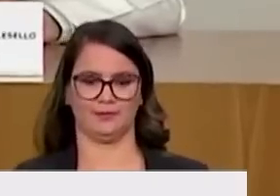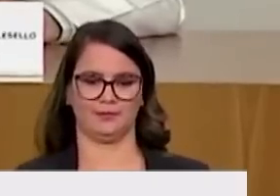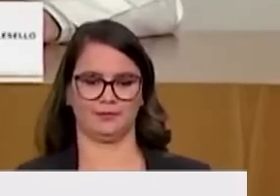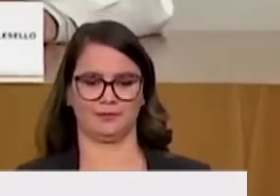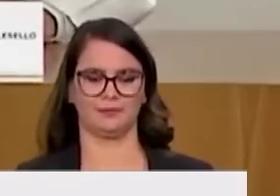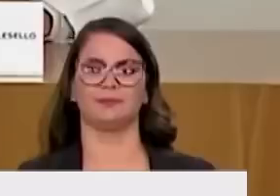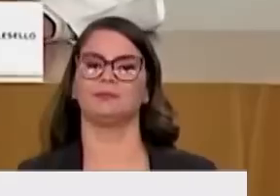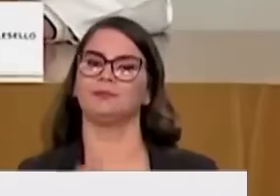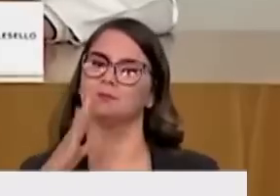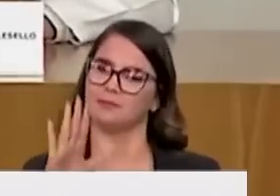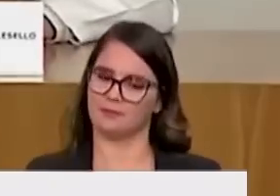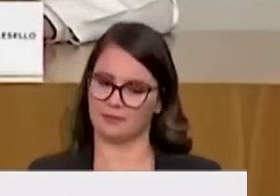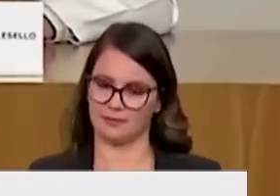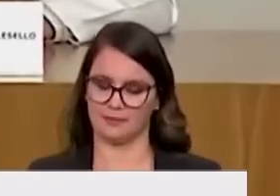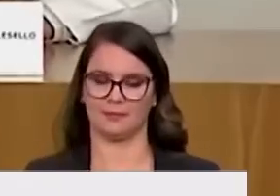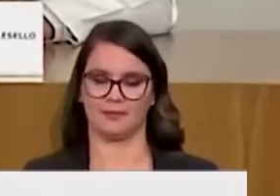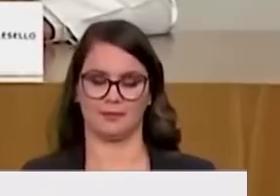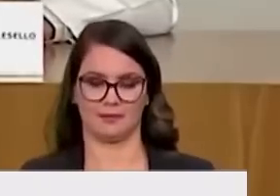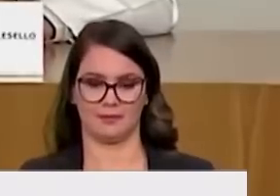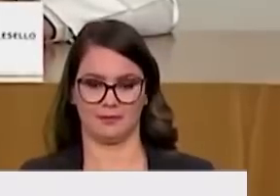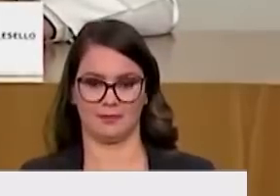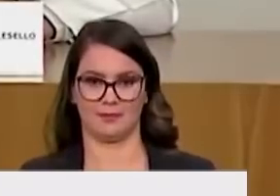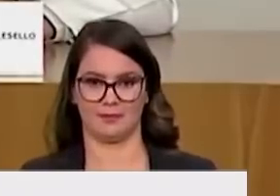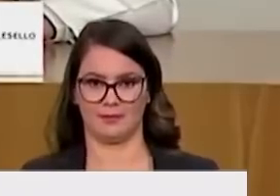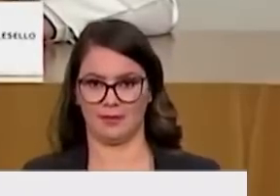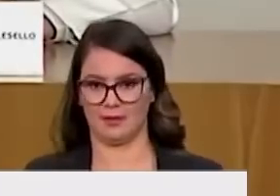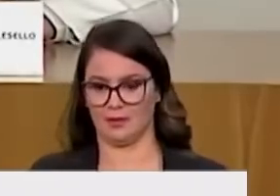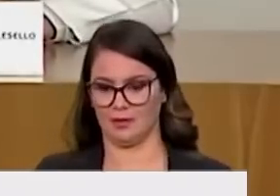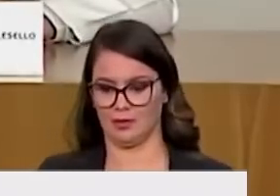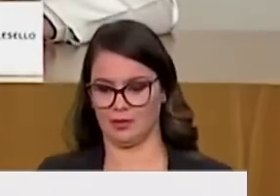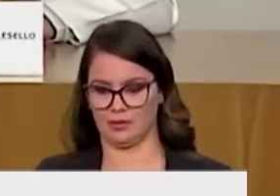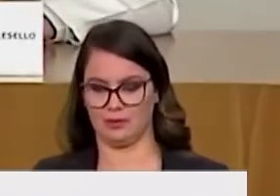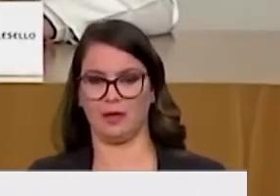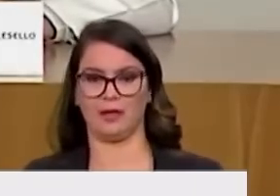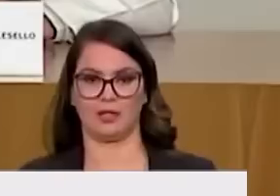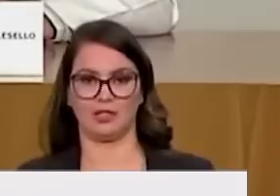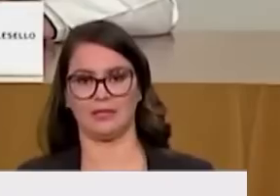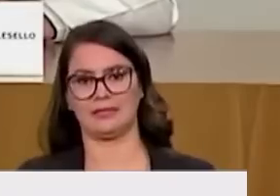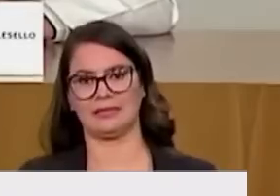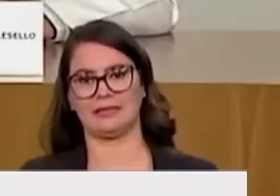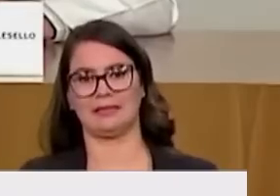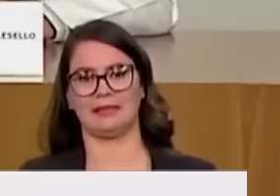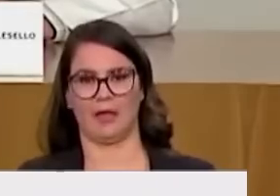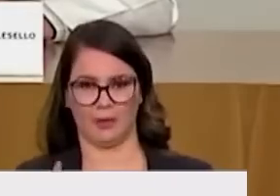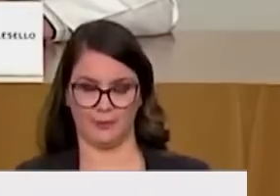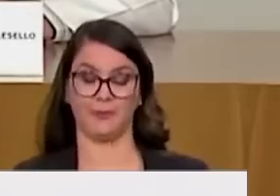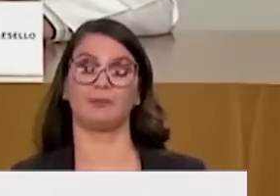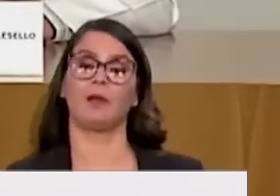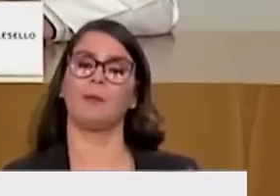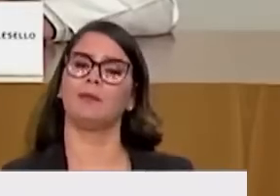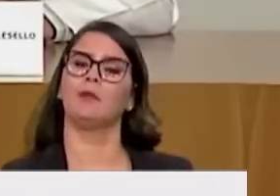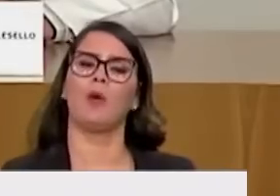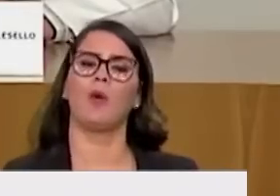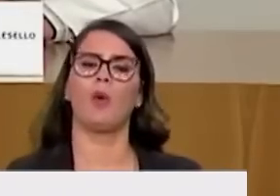nome. Boa tarde. Boa tarde, é Caio Peixoto da Agência Estado. Eu queria saber como que vai ser agora a